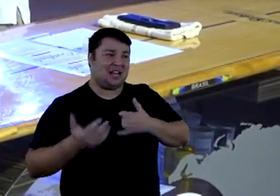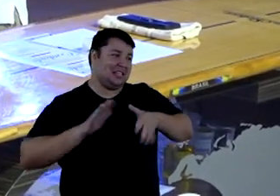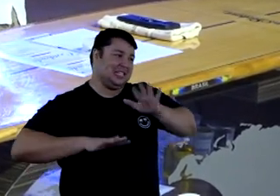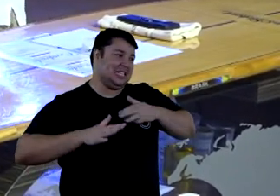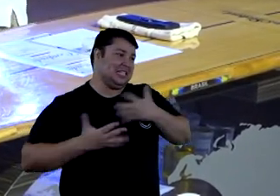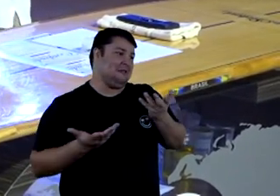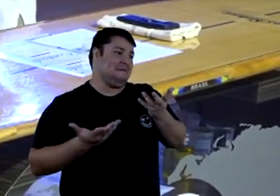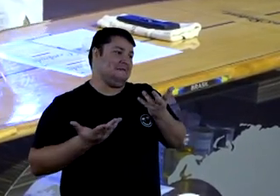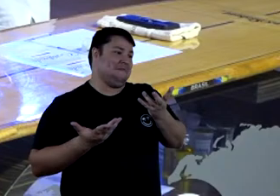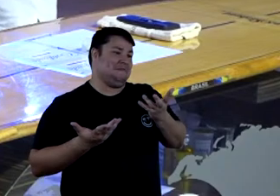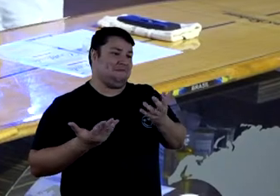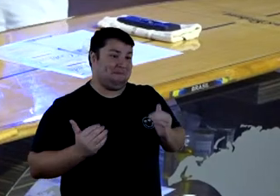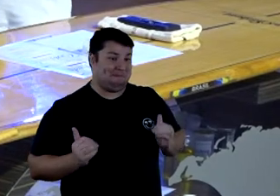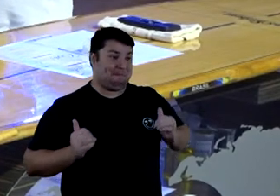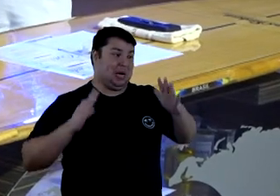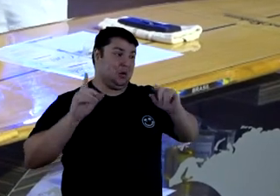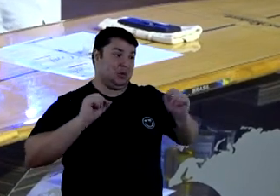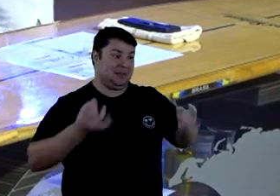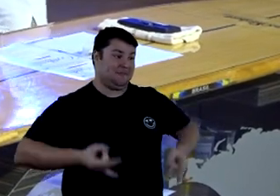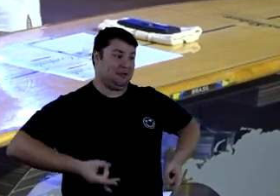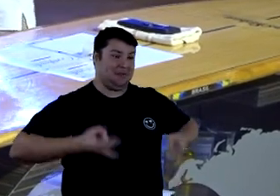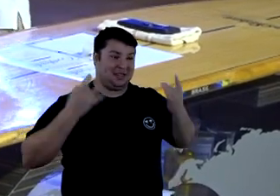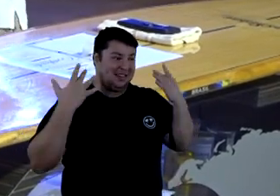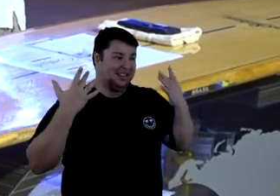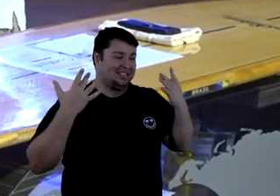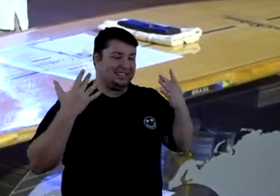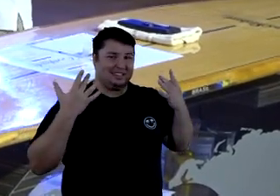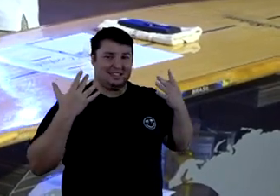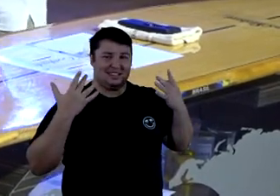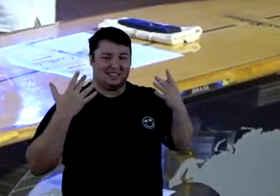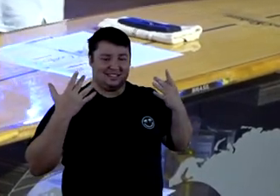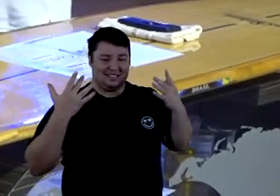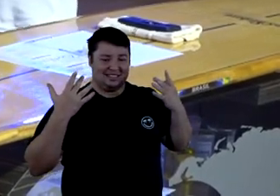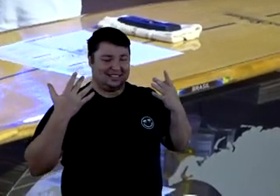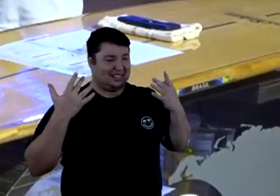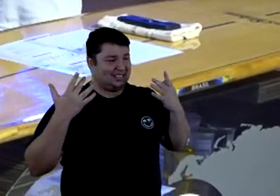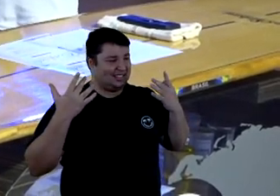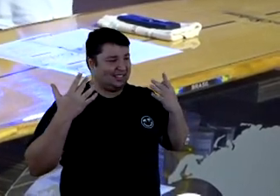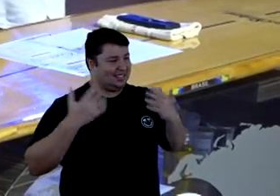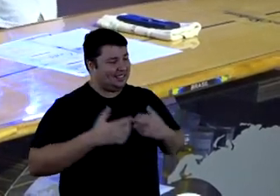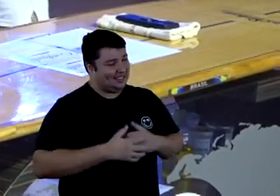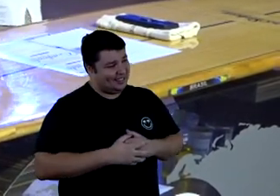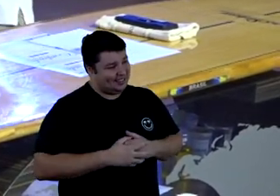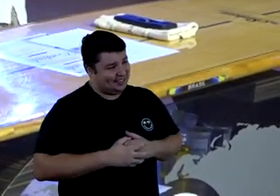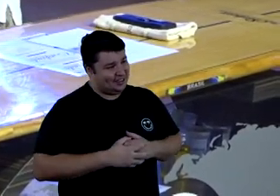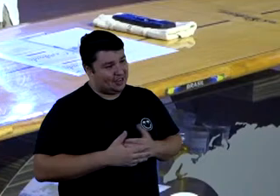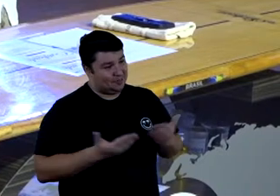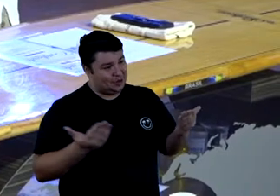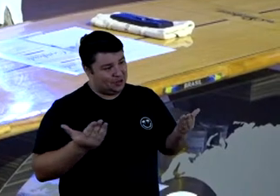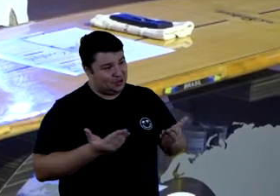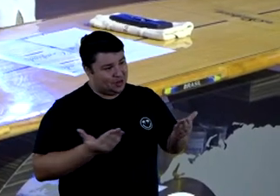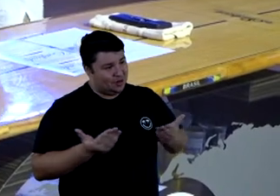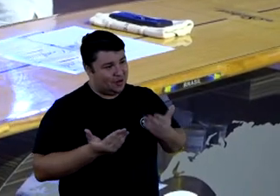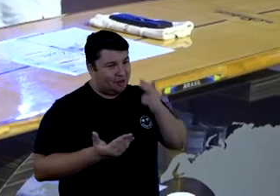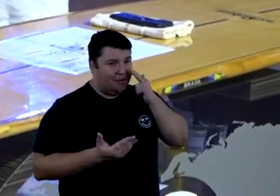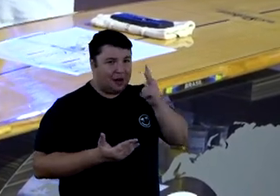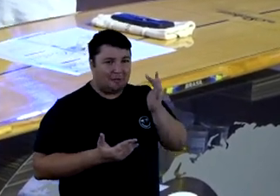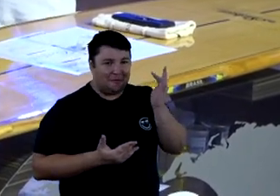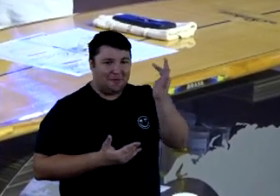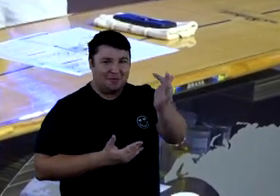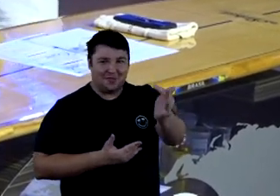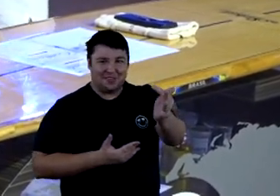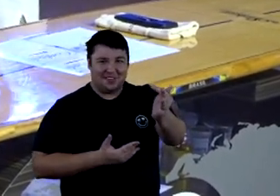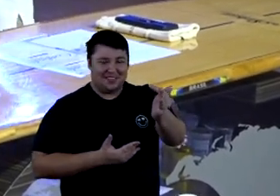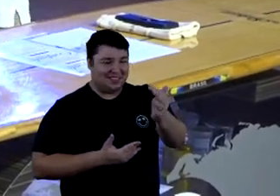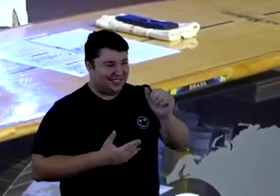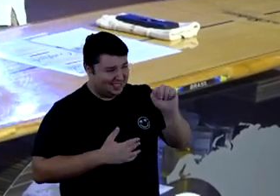excessos, pelo que ficou para trás, e a partir de agora é olhar para frente,